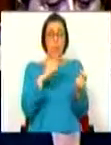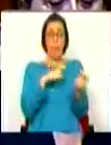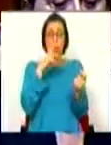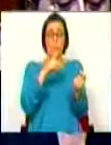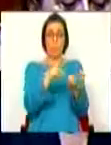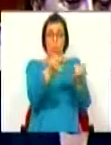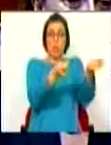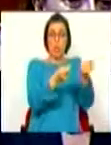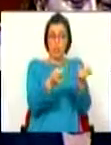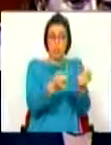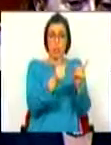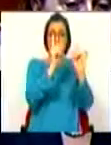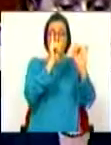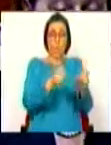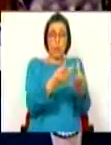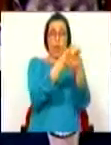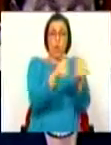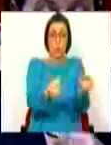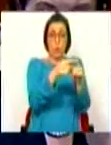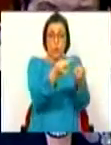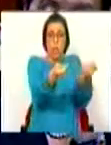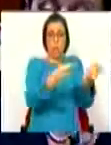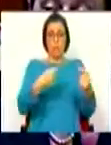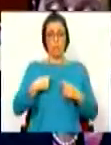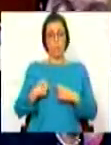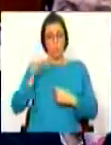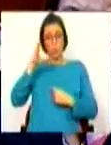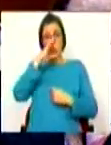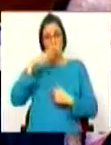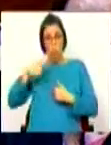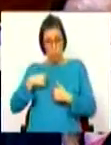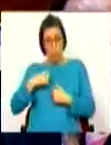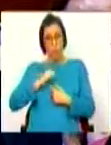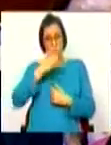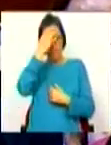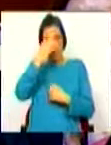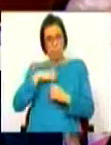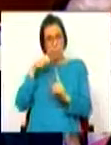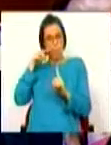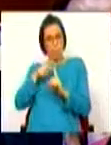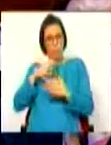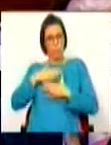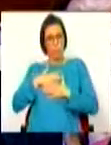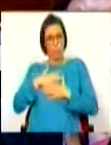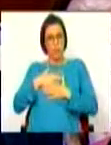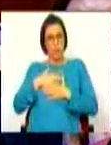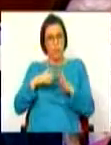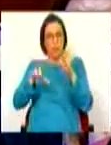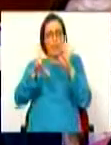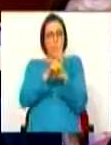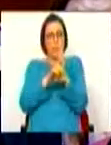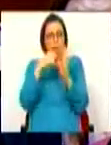Portugal a partir do momento da resolução, não competia ao Governo e, do meu ponto de vista, nem legal